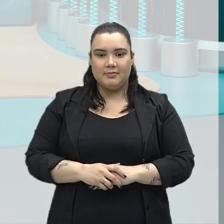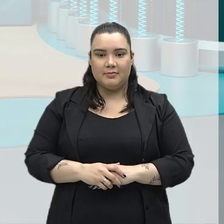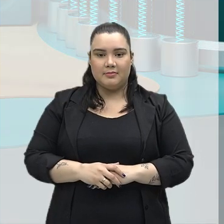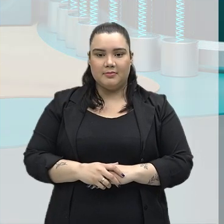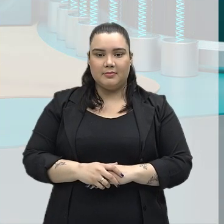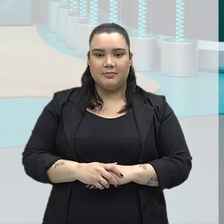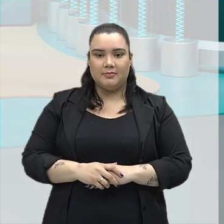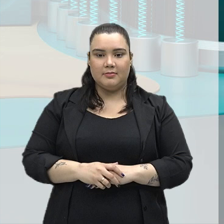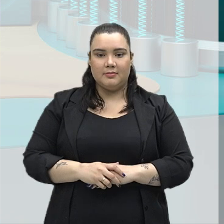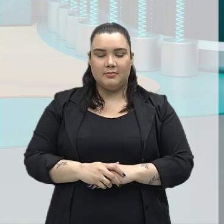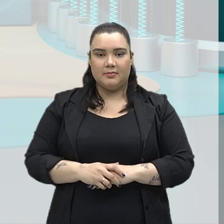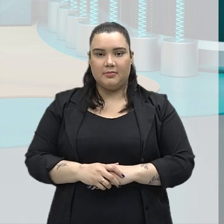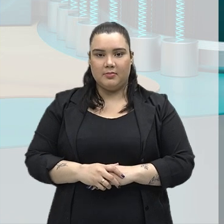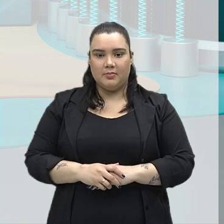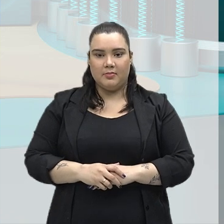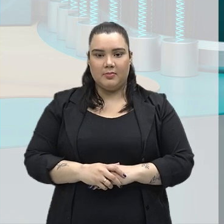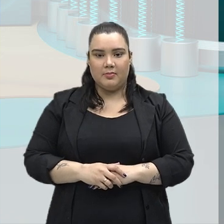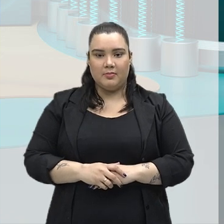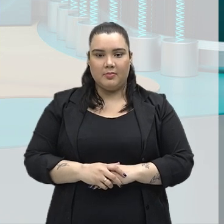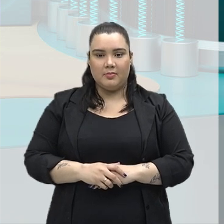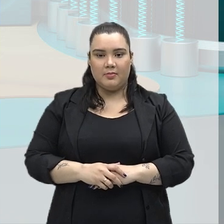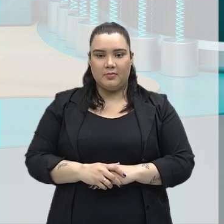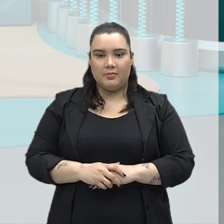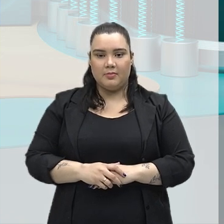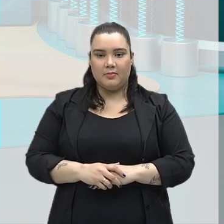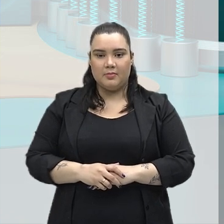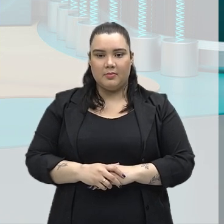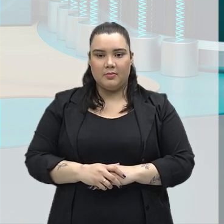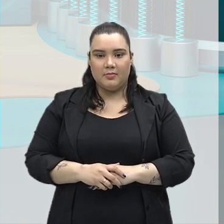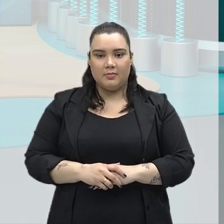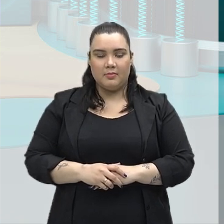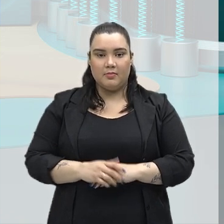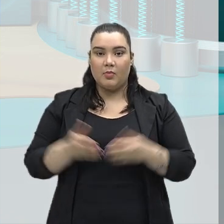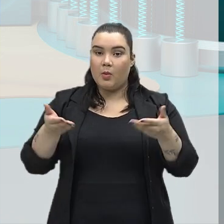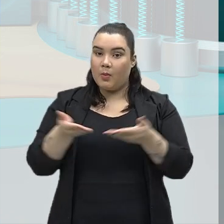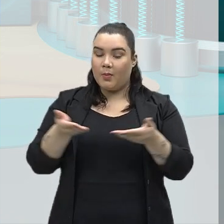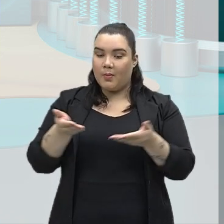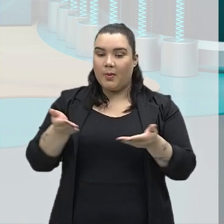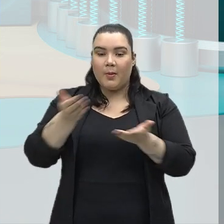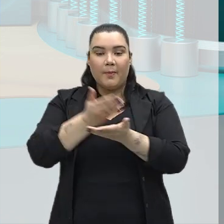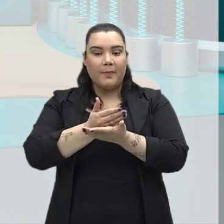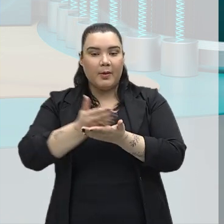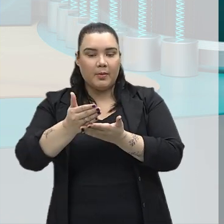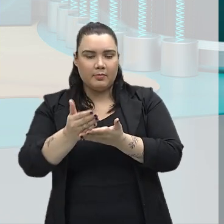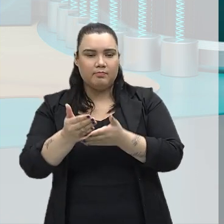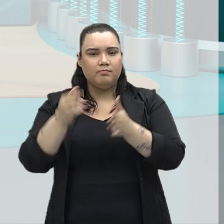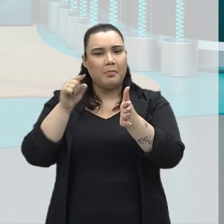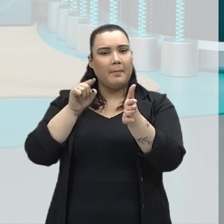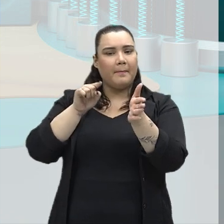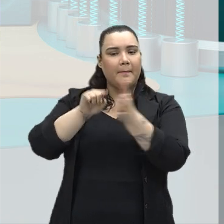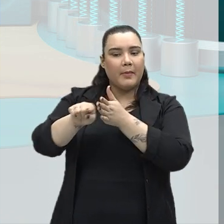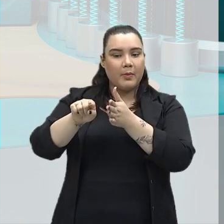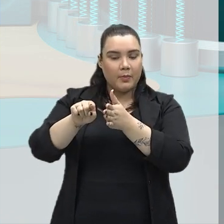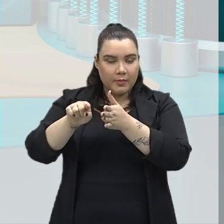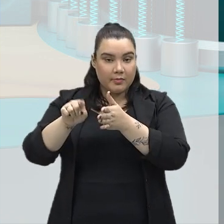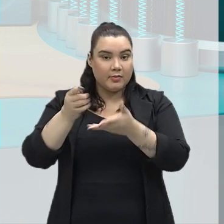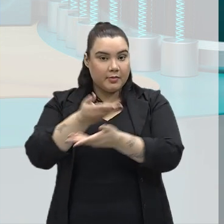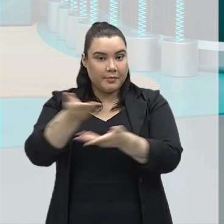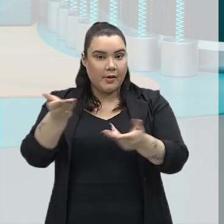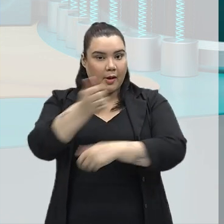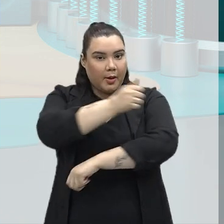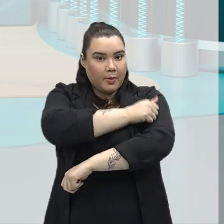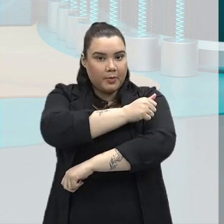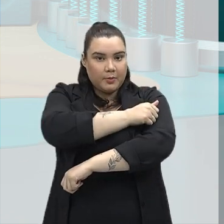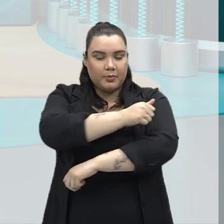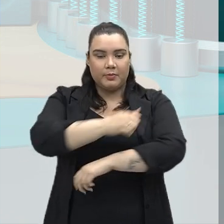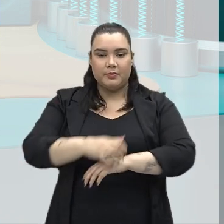Hey! Welcome to our English classes. E hoje eu começo com uma pergunta para